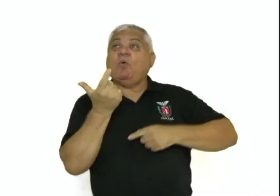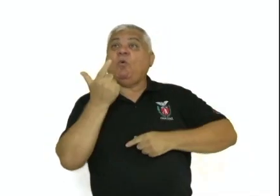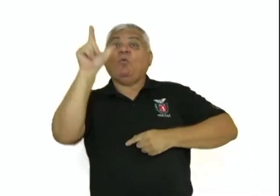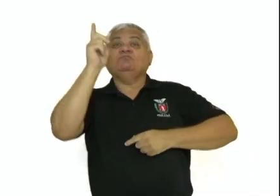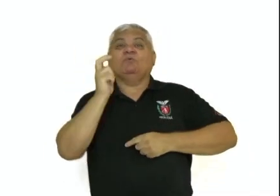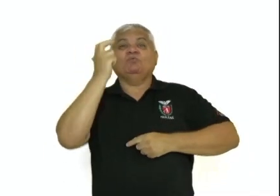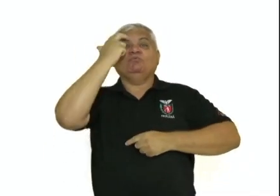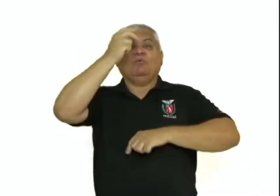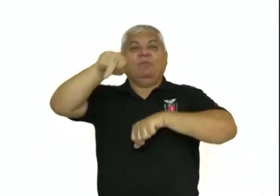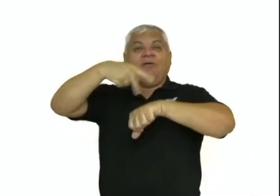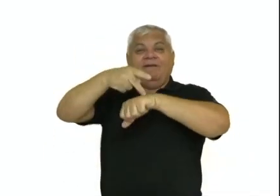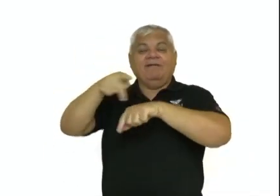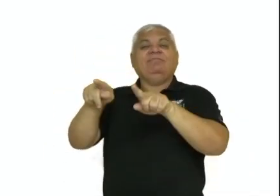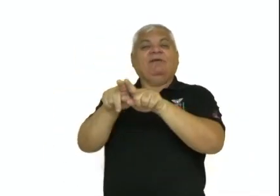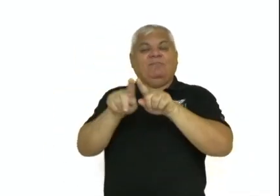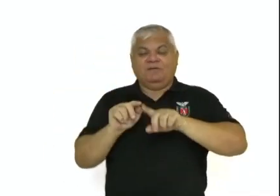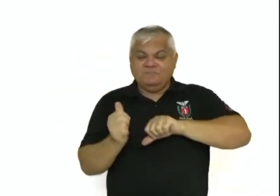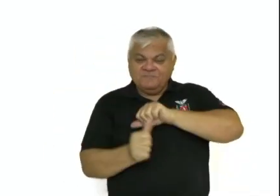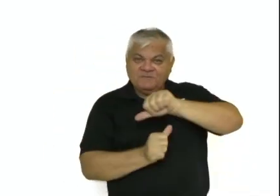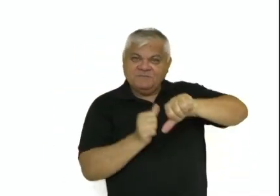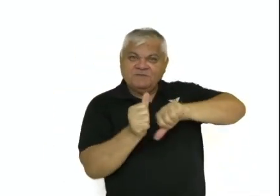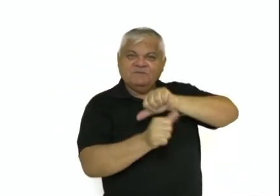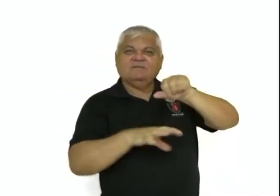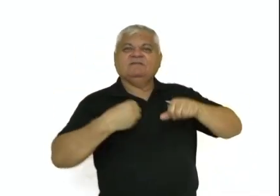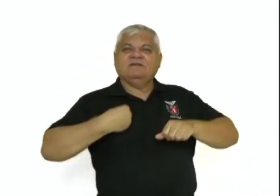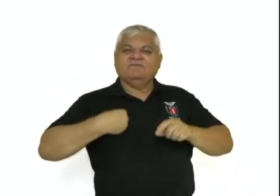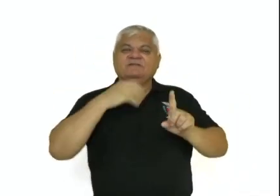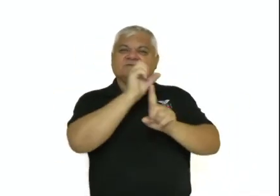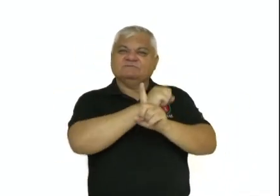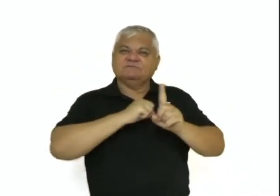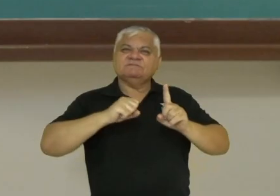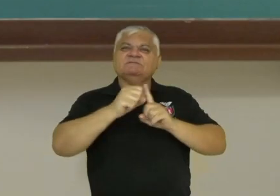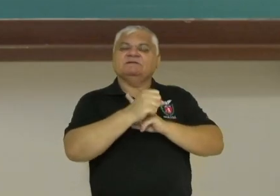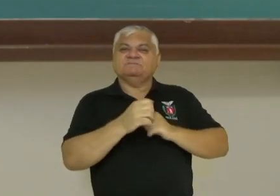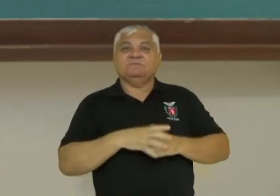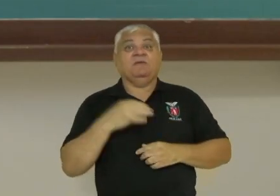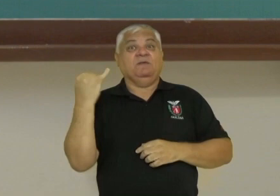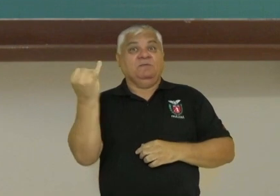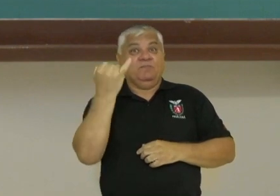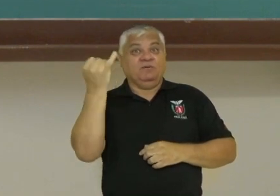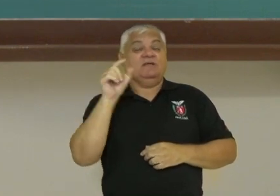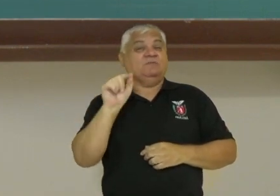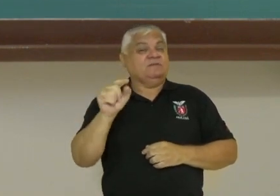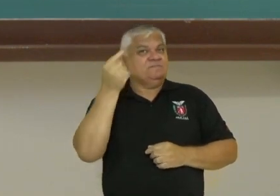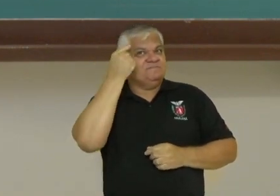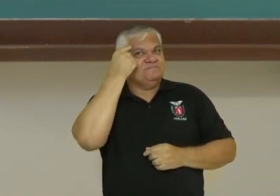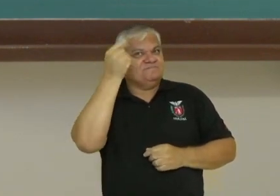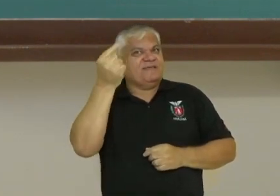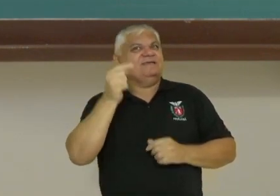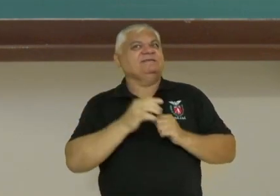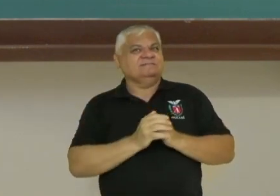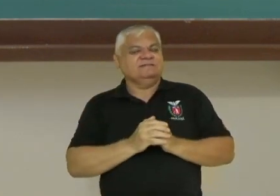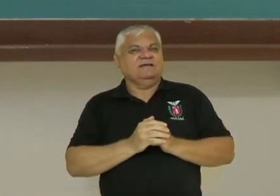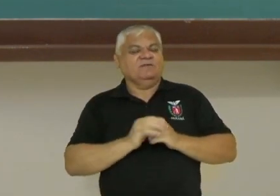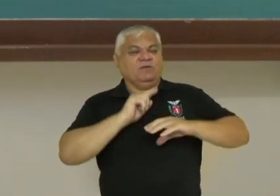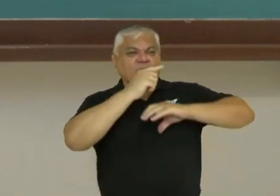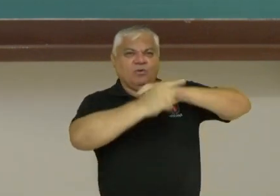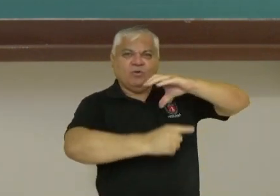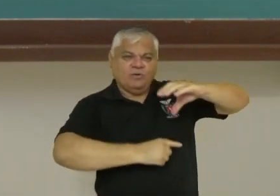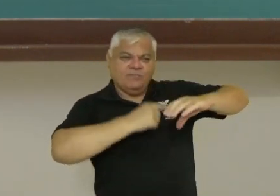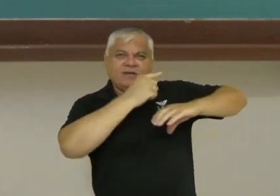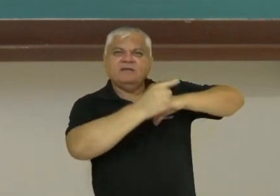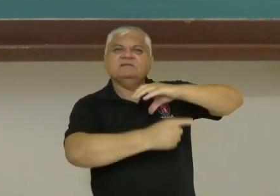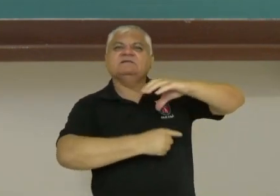também pelas próprias transformações da vida social. E isso é importante nós pensarmos, né, nessa globalização.